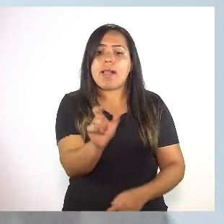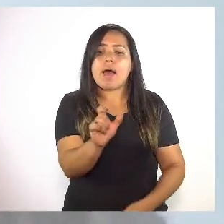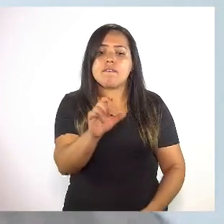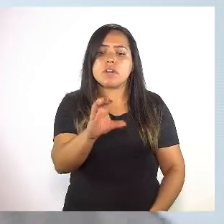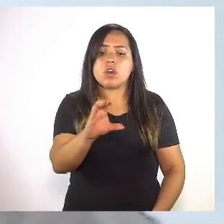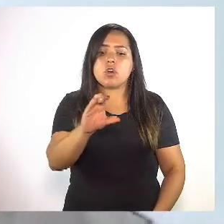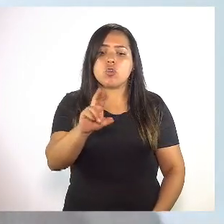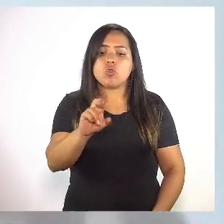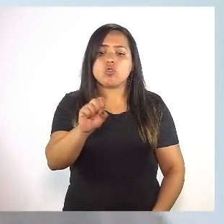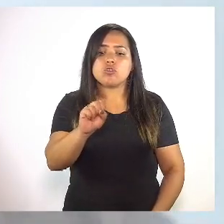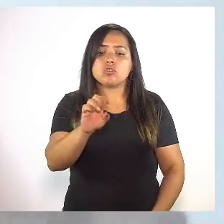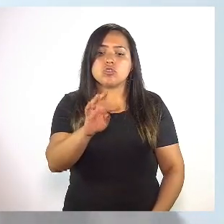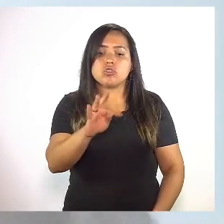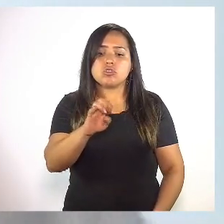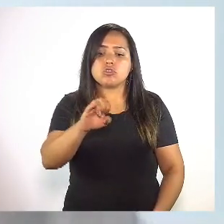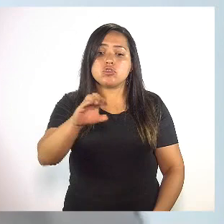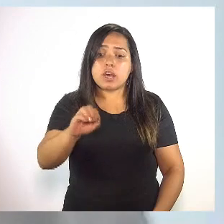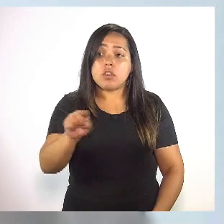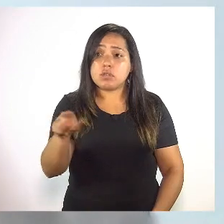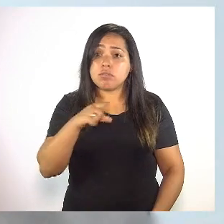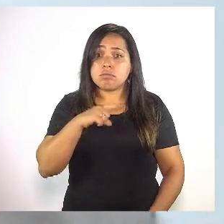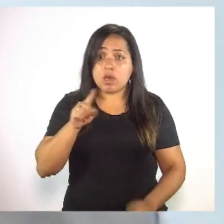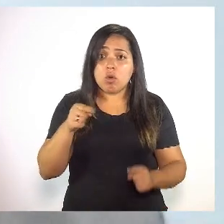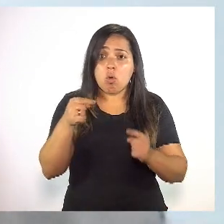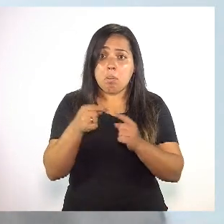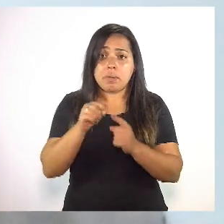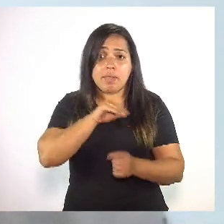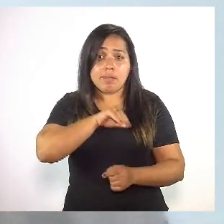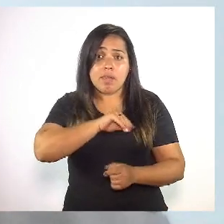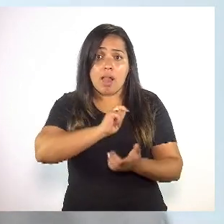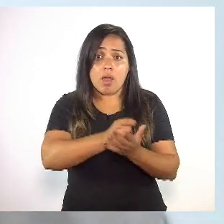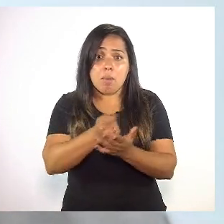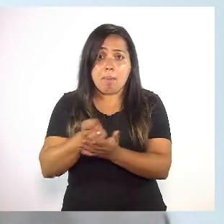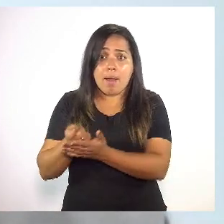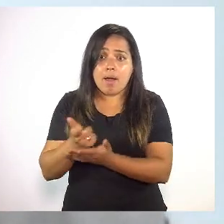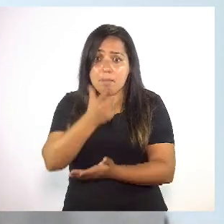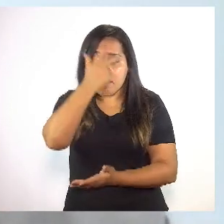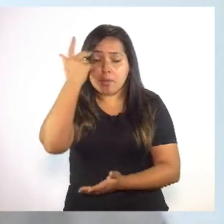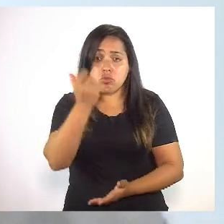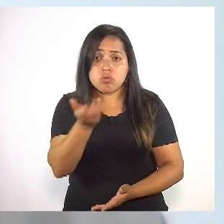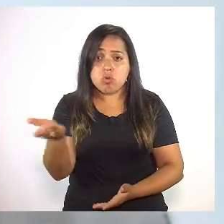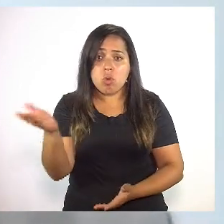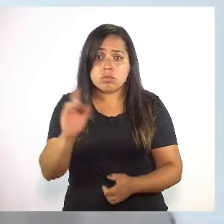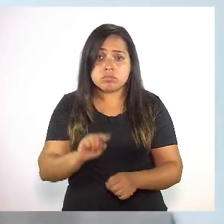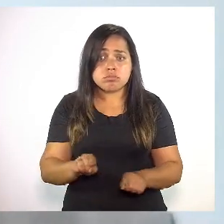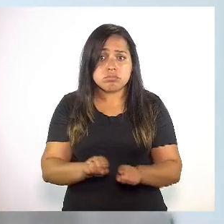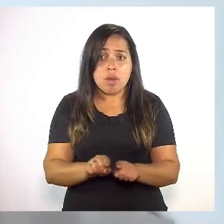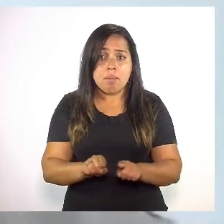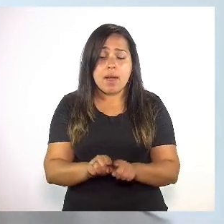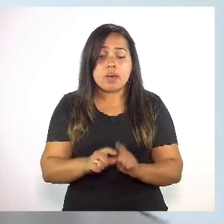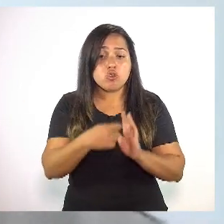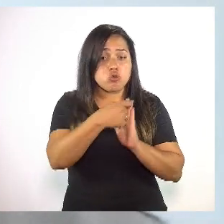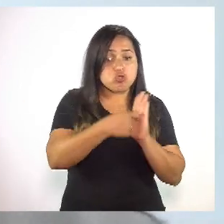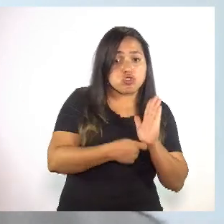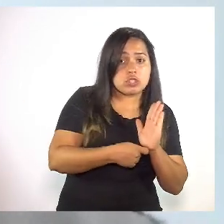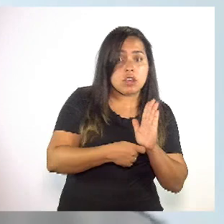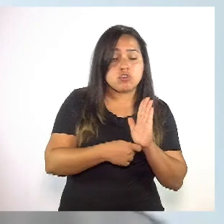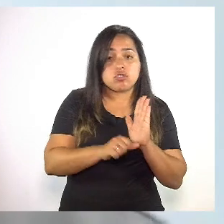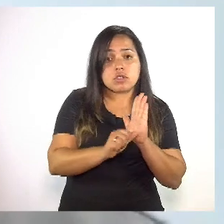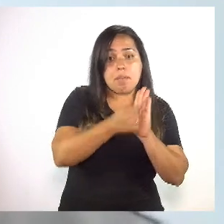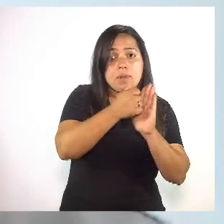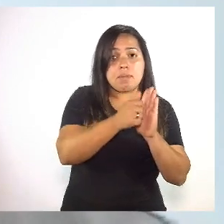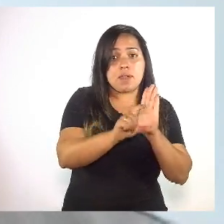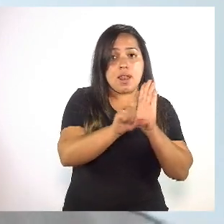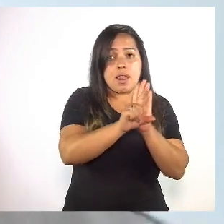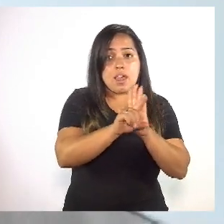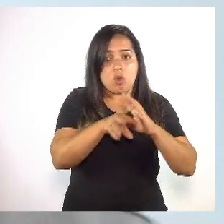despesas de custeio, que abrange também despesas de pessoal. Inclusive, nos textos, tanto na primeira lei